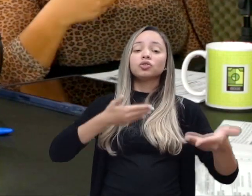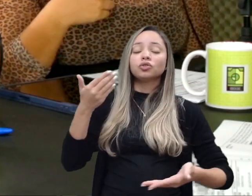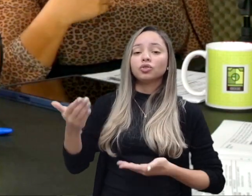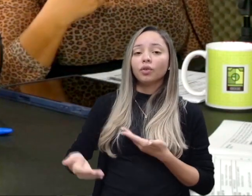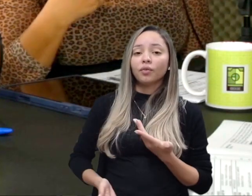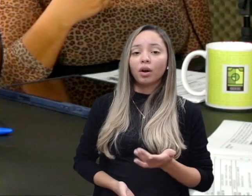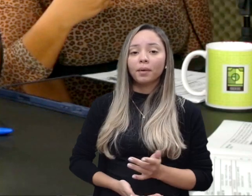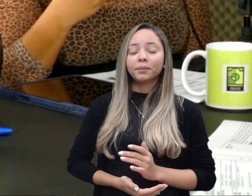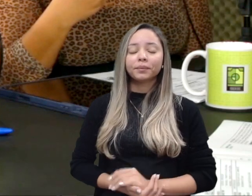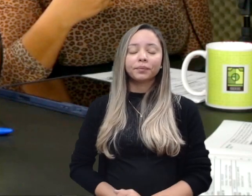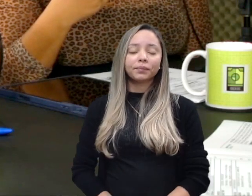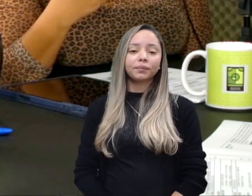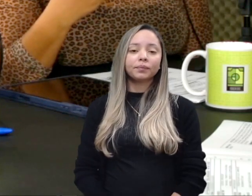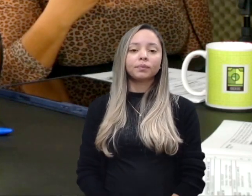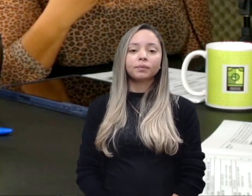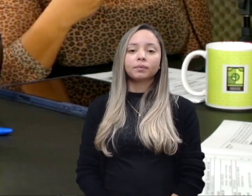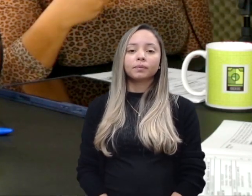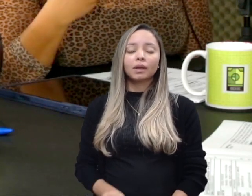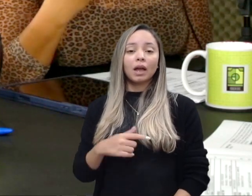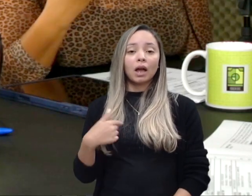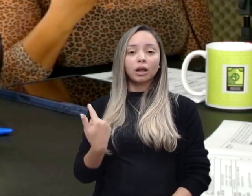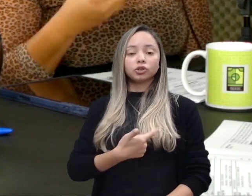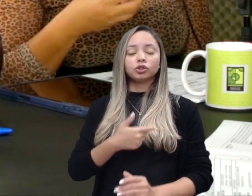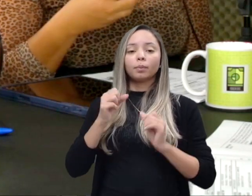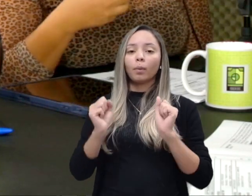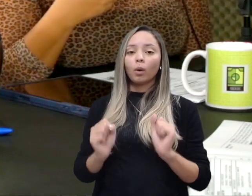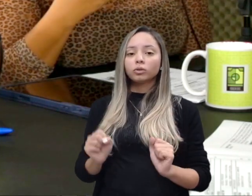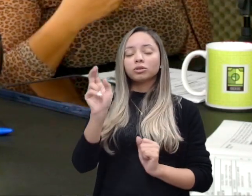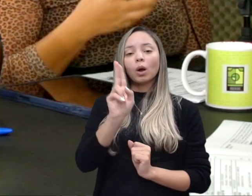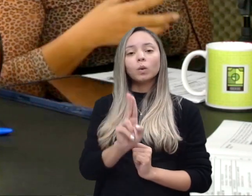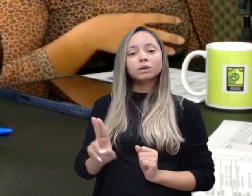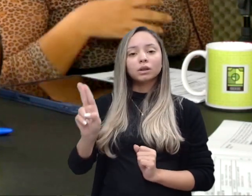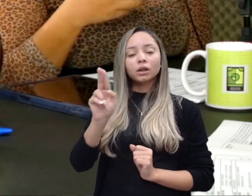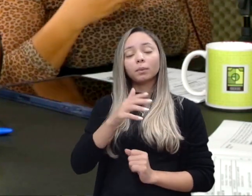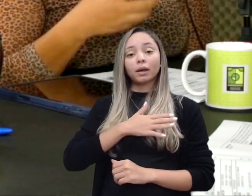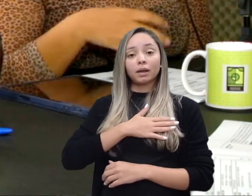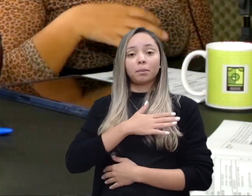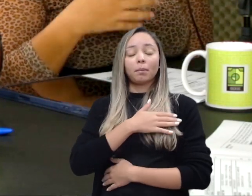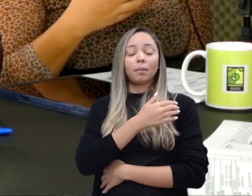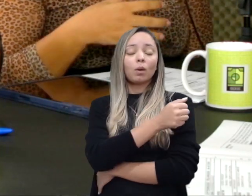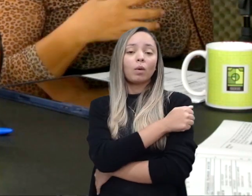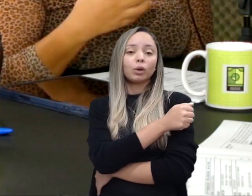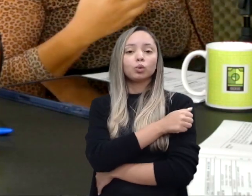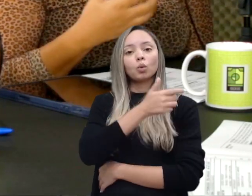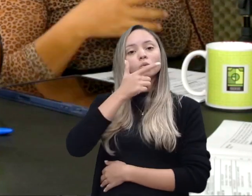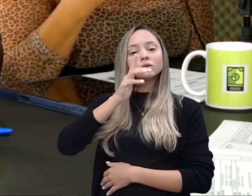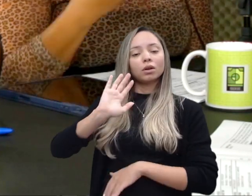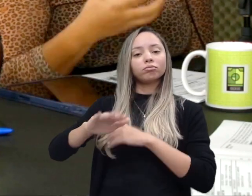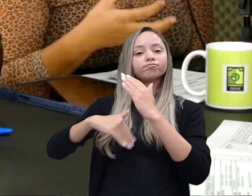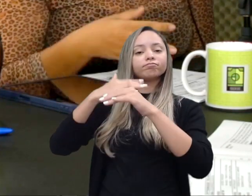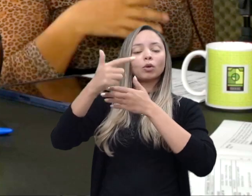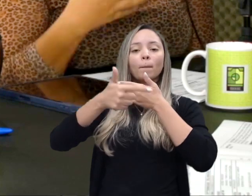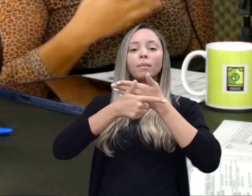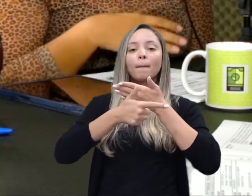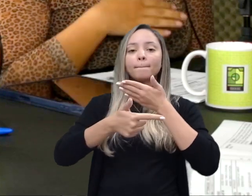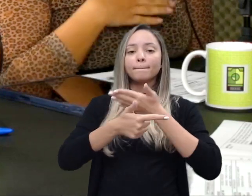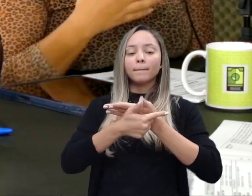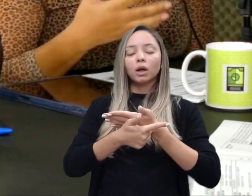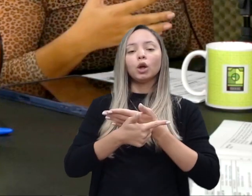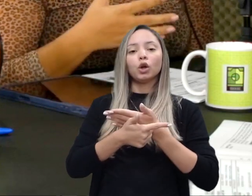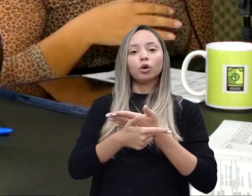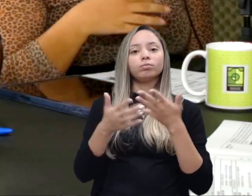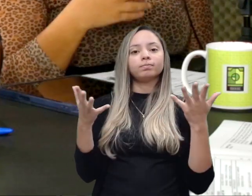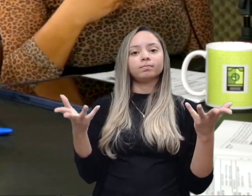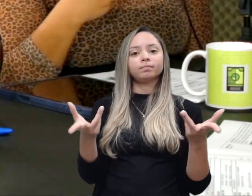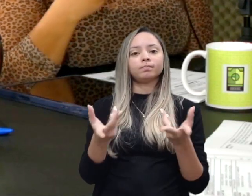né, que a gente pode estar fazendo uso para que o meu estudante ele consiga desempenhar o seu papel ocupacional de maneira